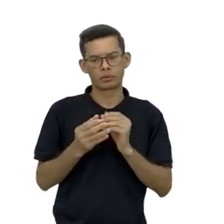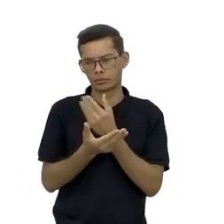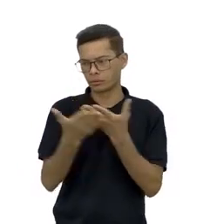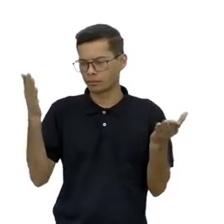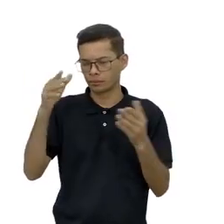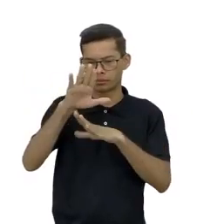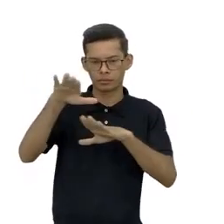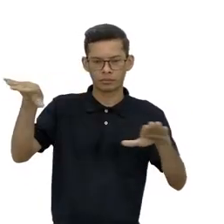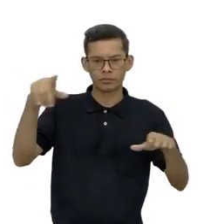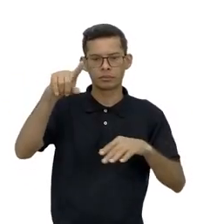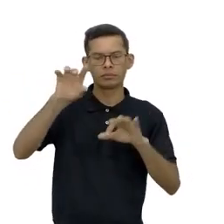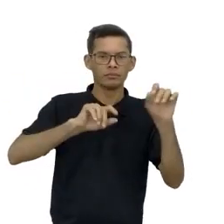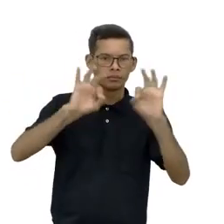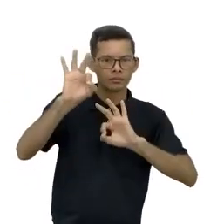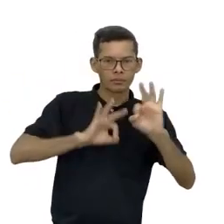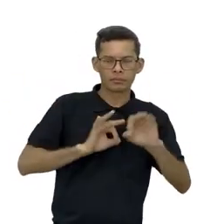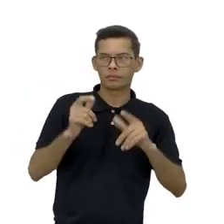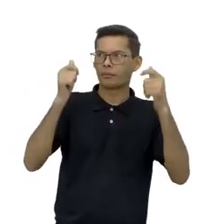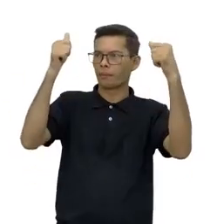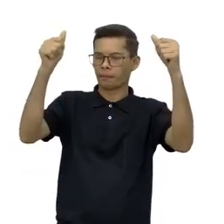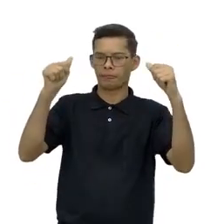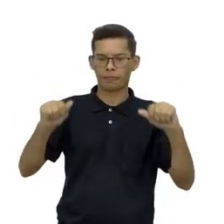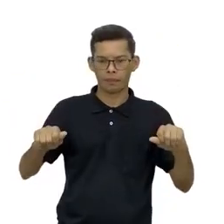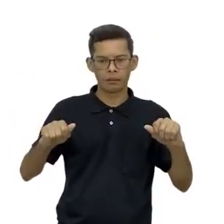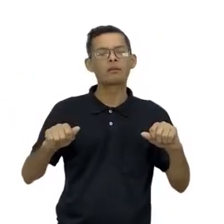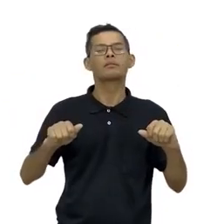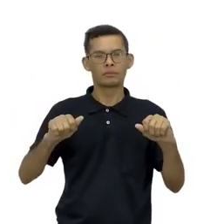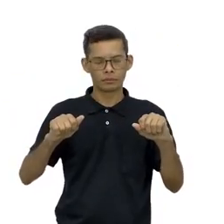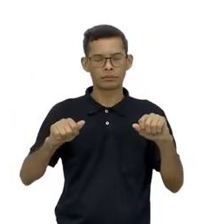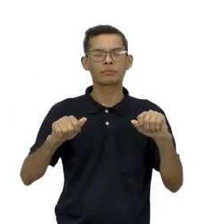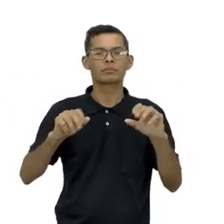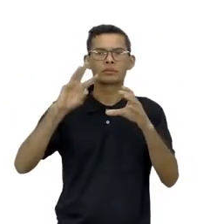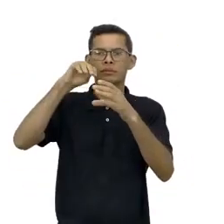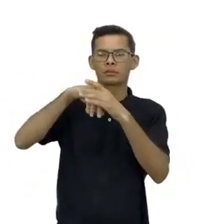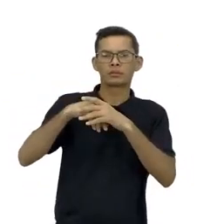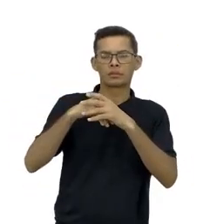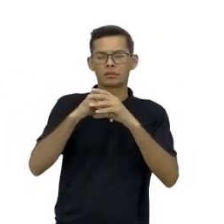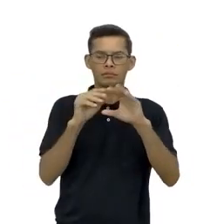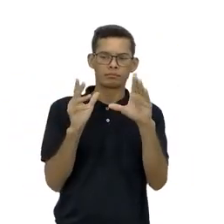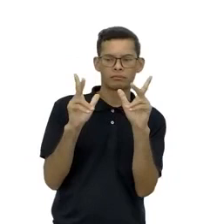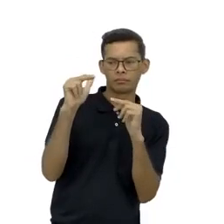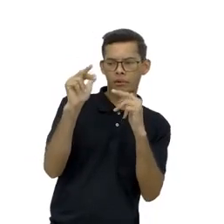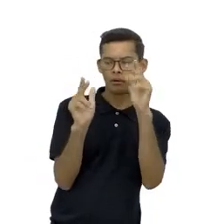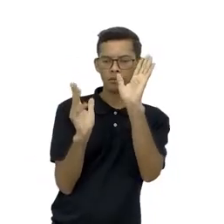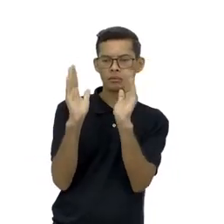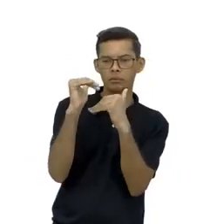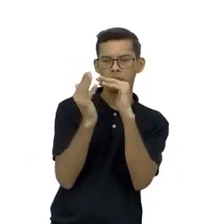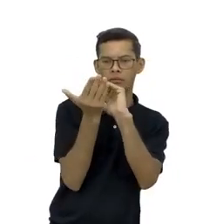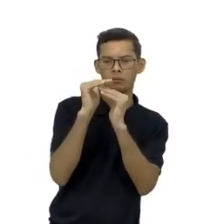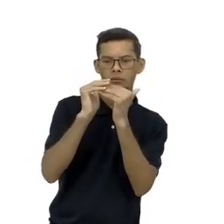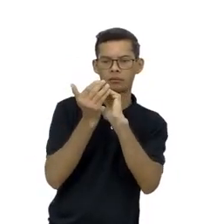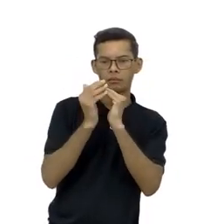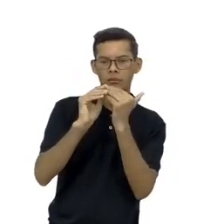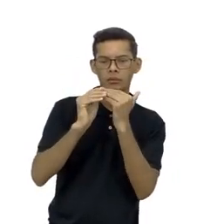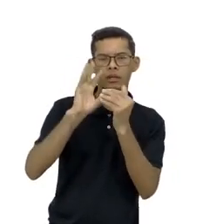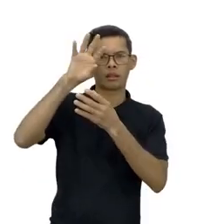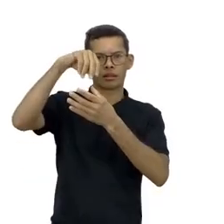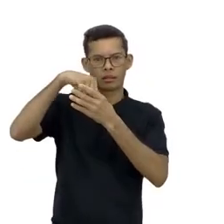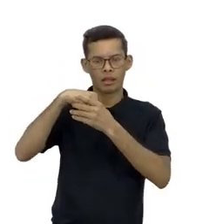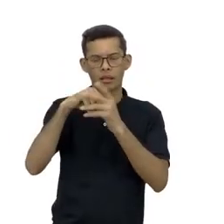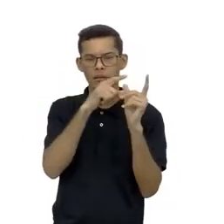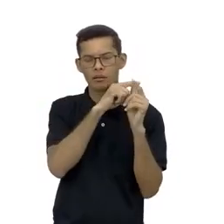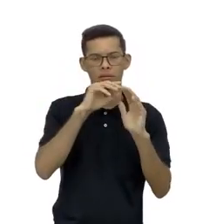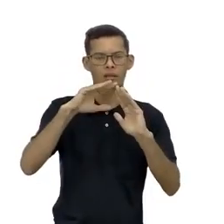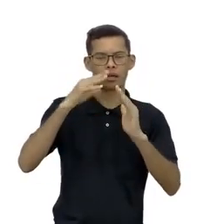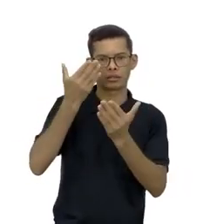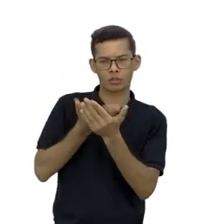eles montarão cartazes com algumas dobraduras para usarem no pátio da escola, apresentando